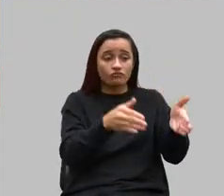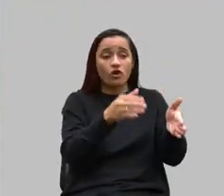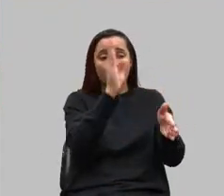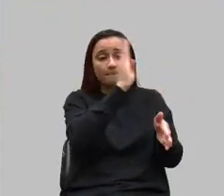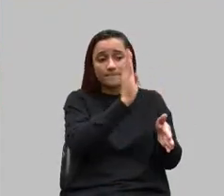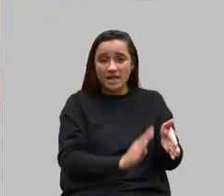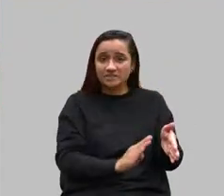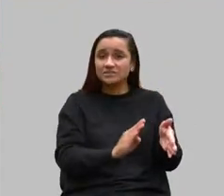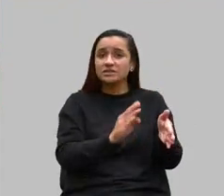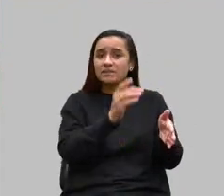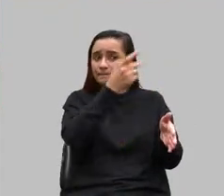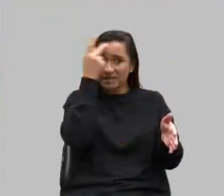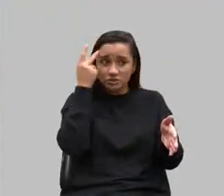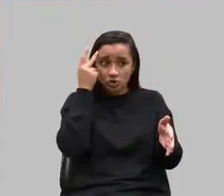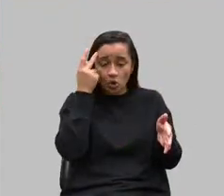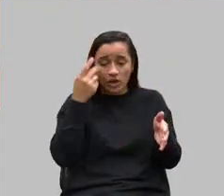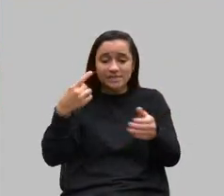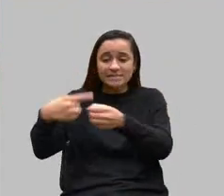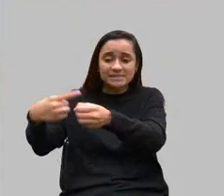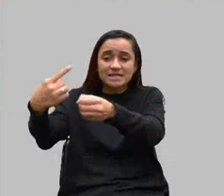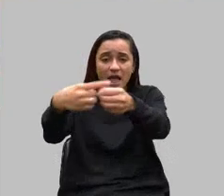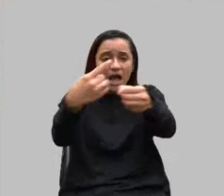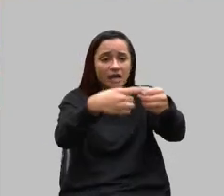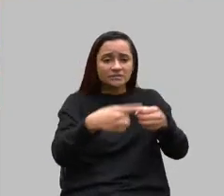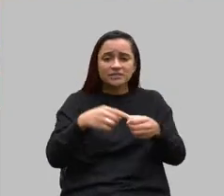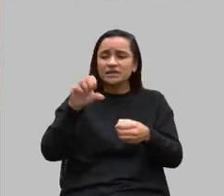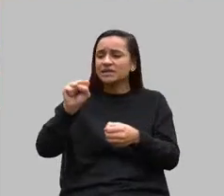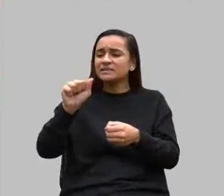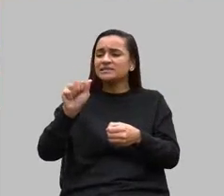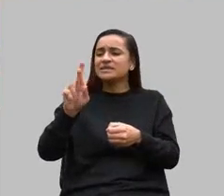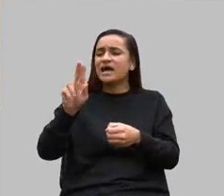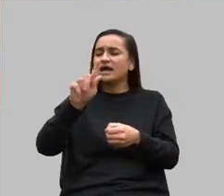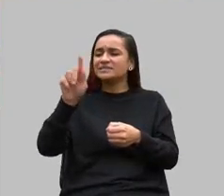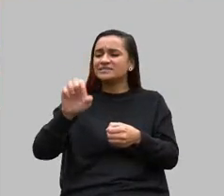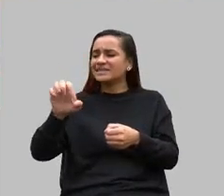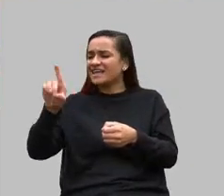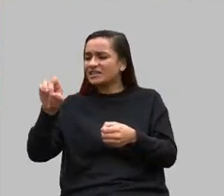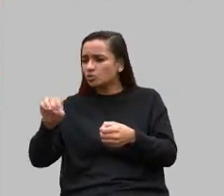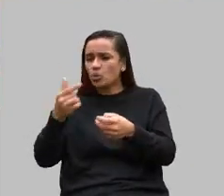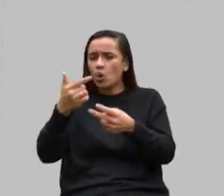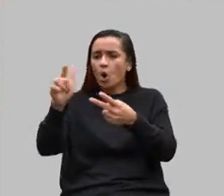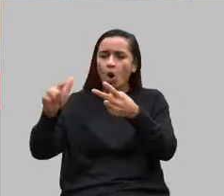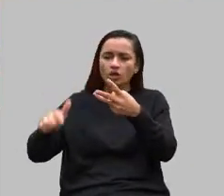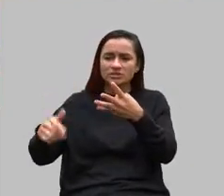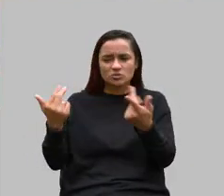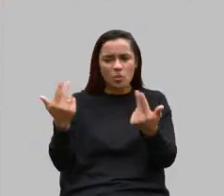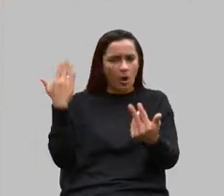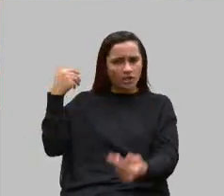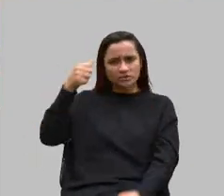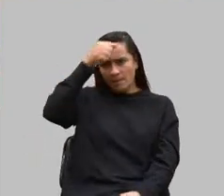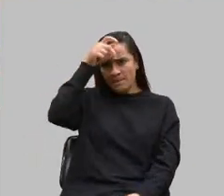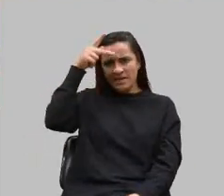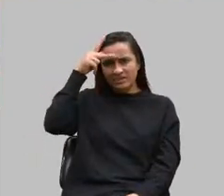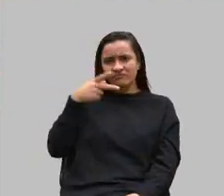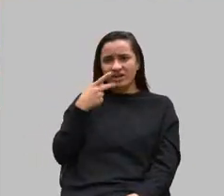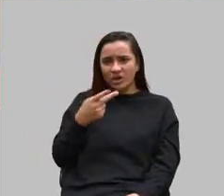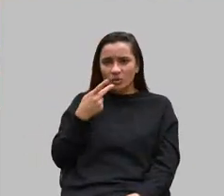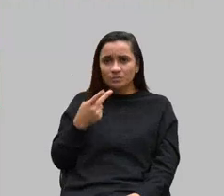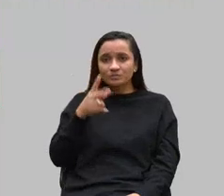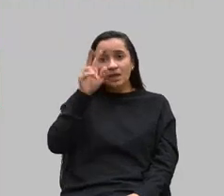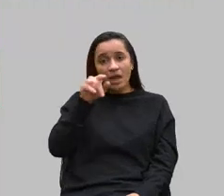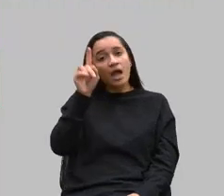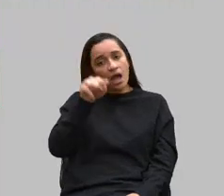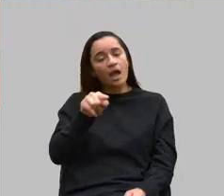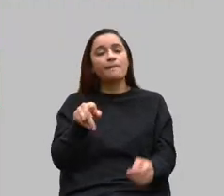para chegar em qualquer desses dessas comunidades que os prefeitos aqui se referiram estiveram aqui falando vai ser com pequenos